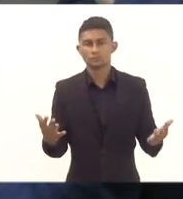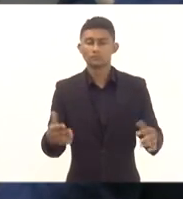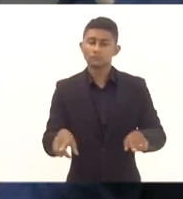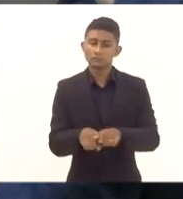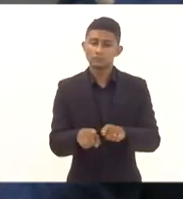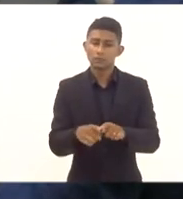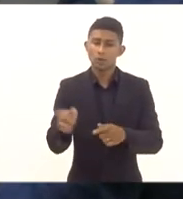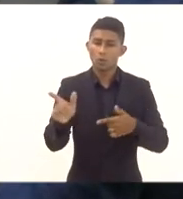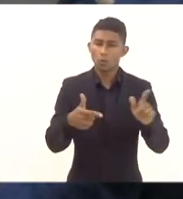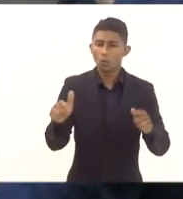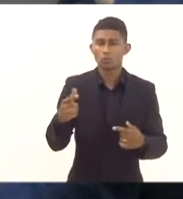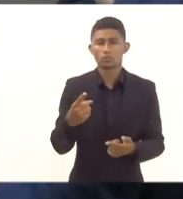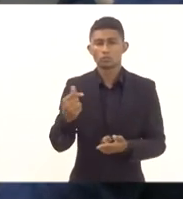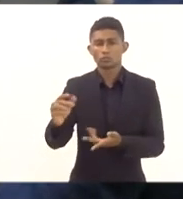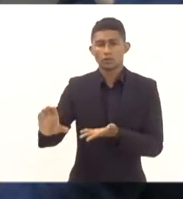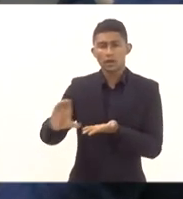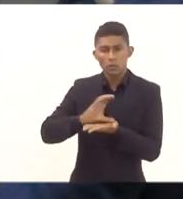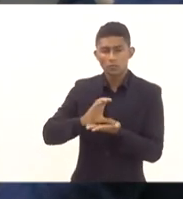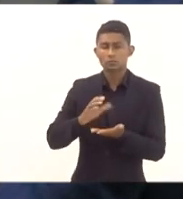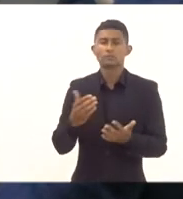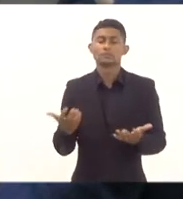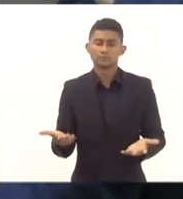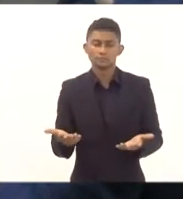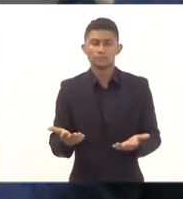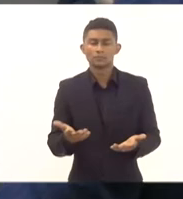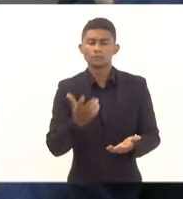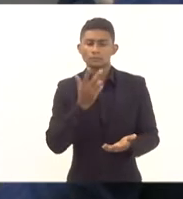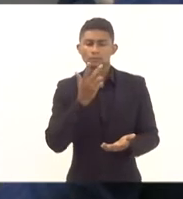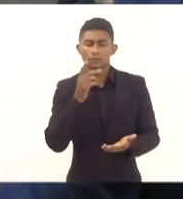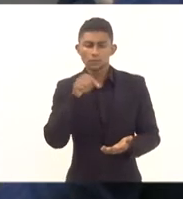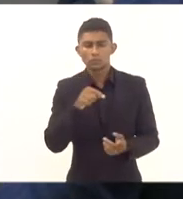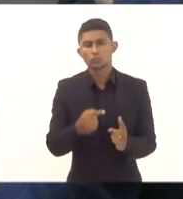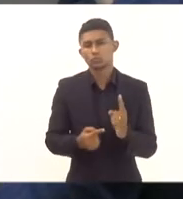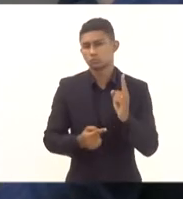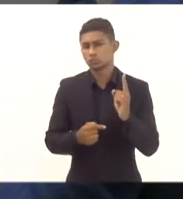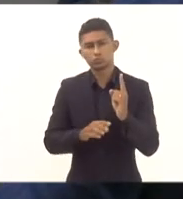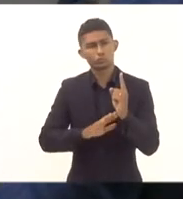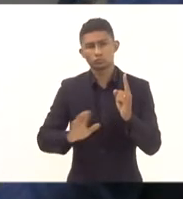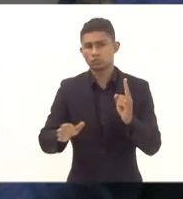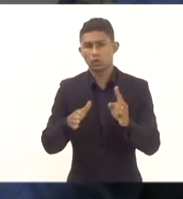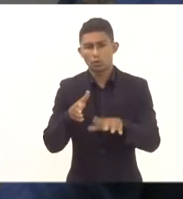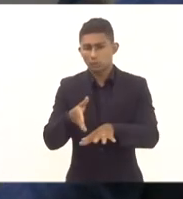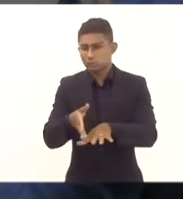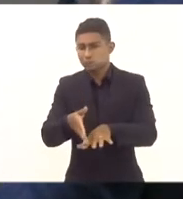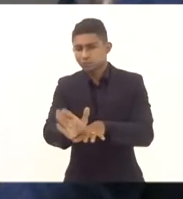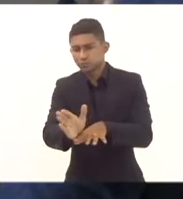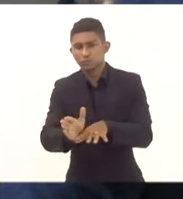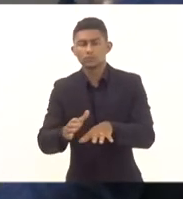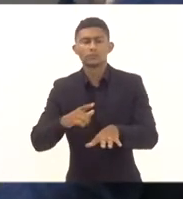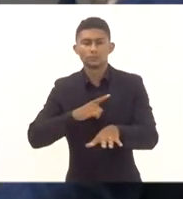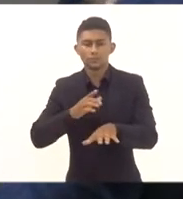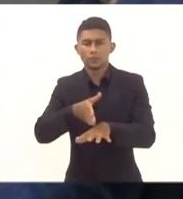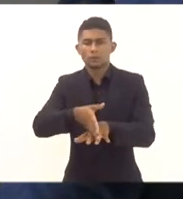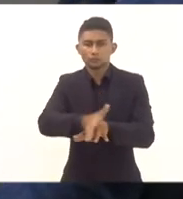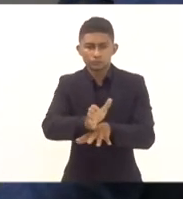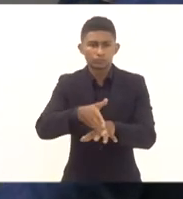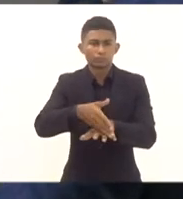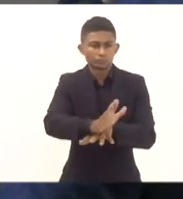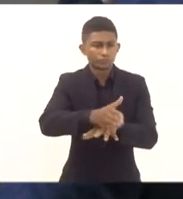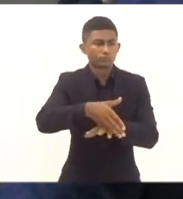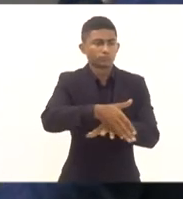terceiros Então essa é uma apenas uma das da das Vertentes de atuação na engenharia